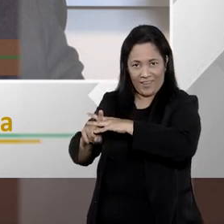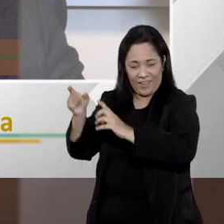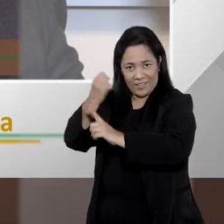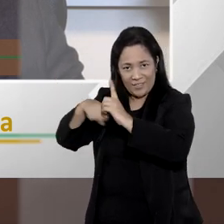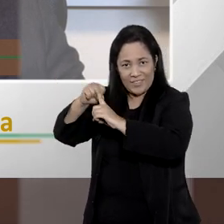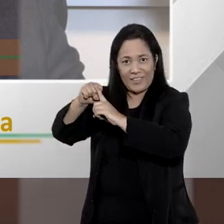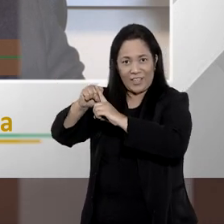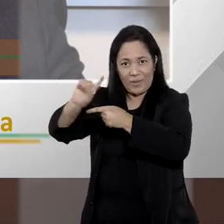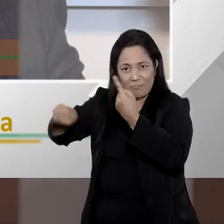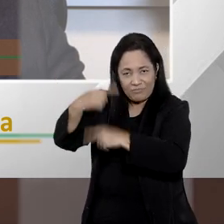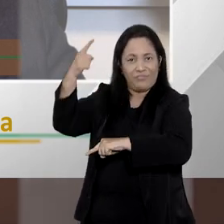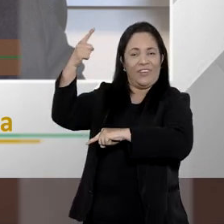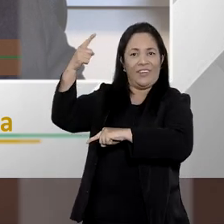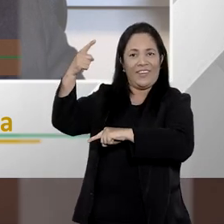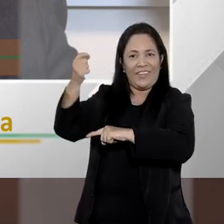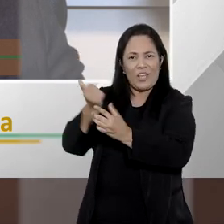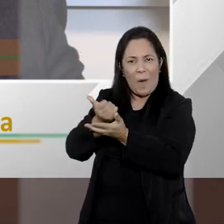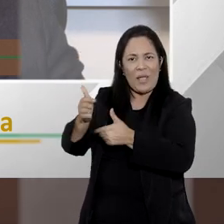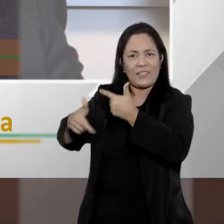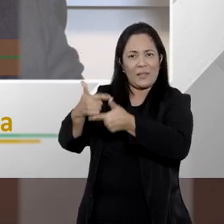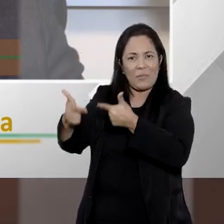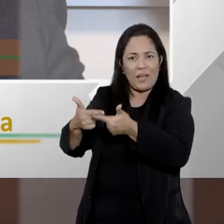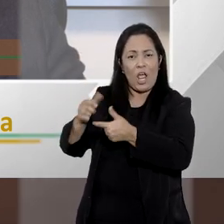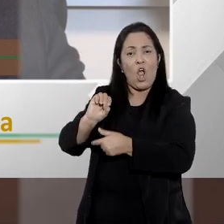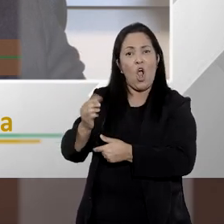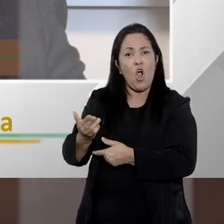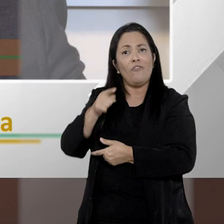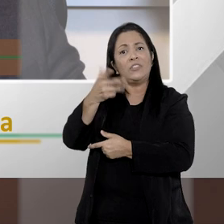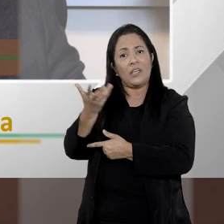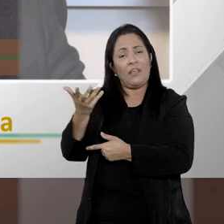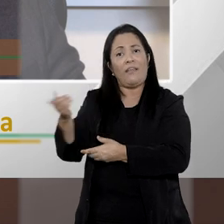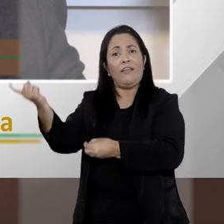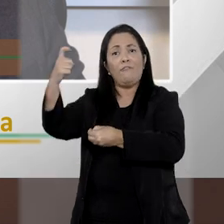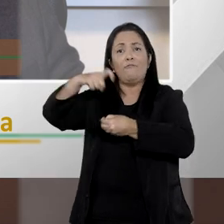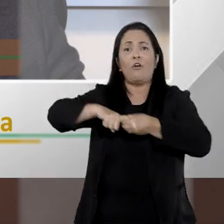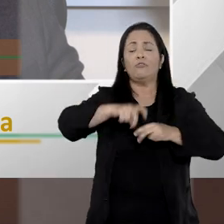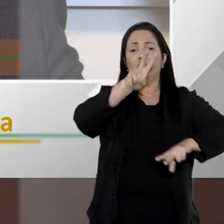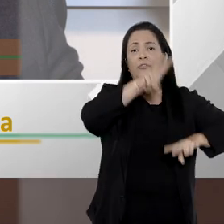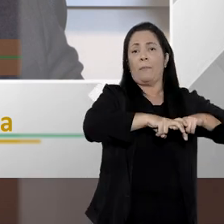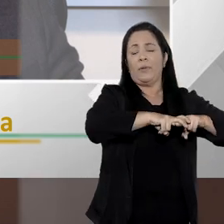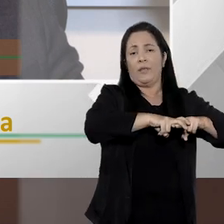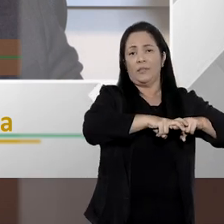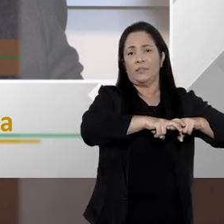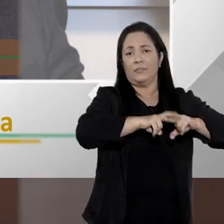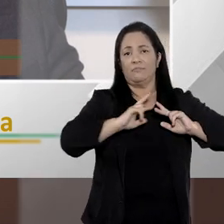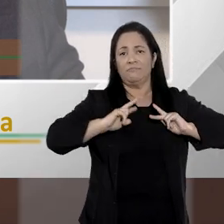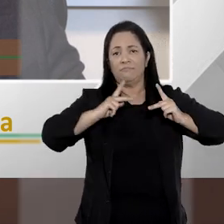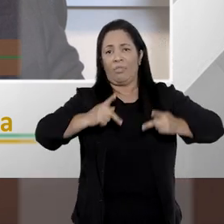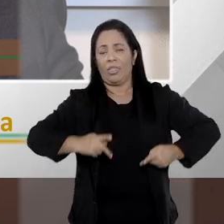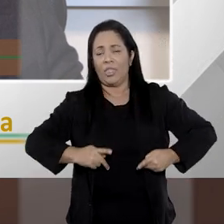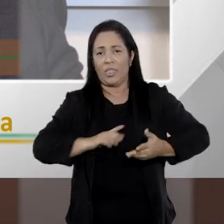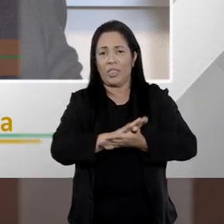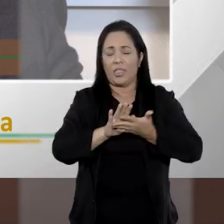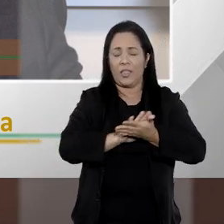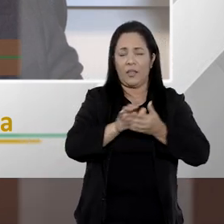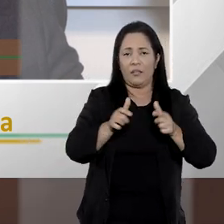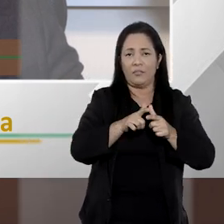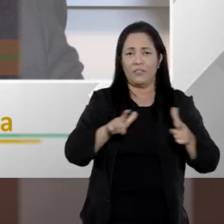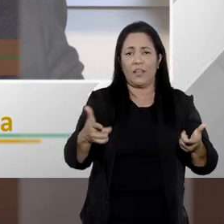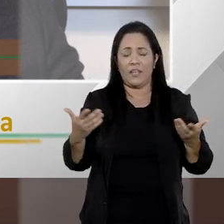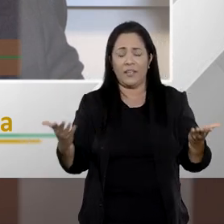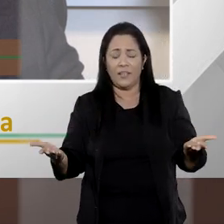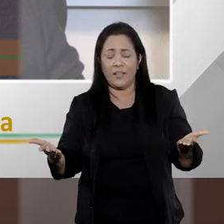da sociedade, ou que volte uma pessoa desumanizada, uma pessoa que fora submetida à violência, à lei do